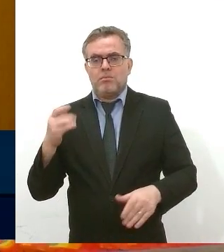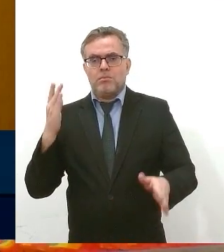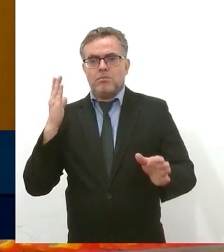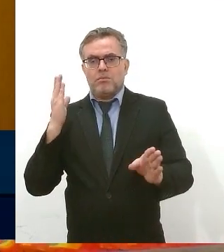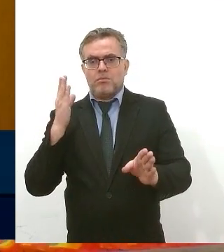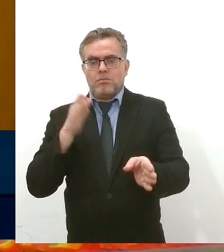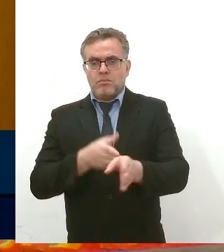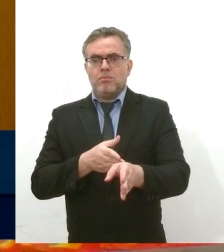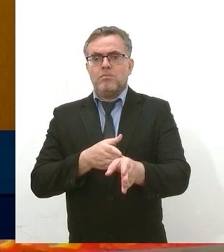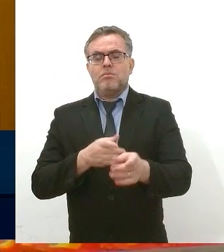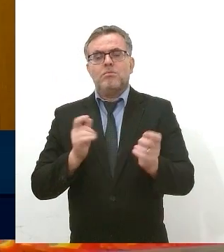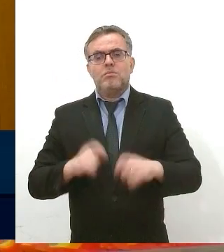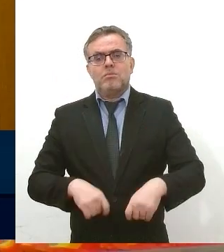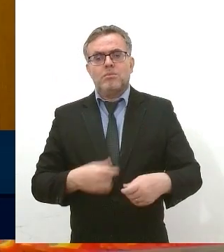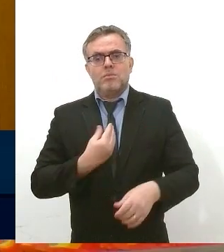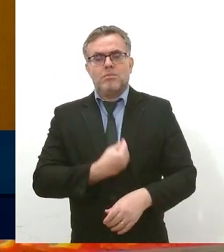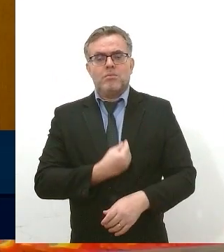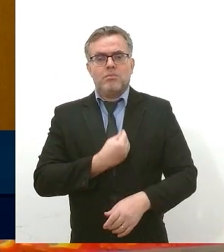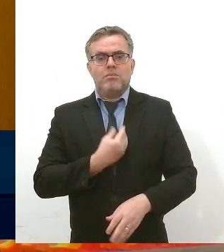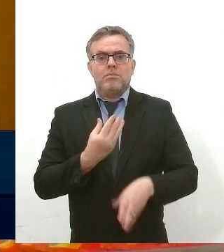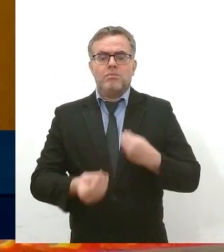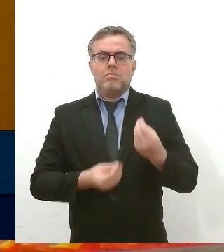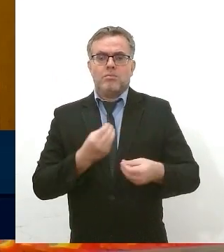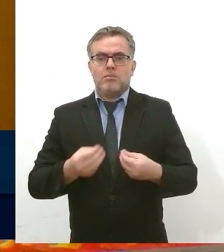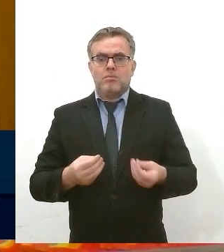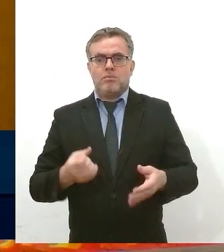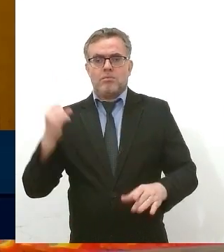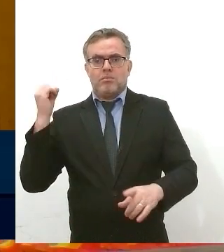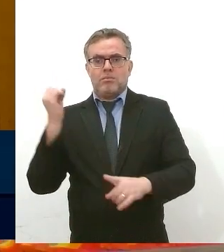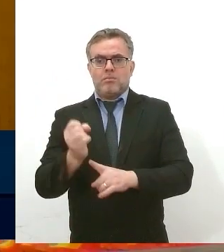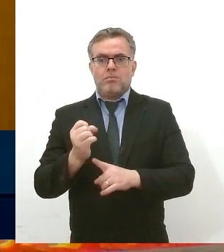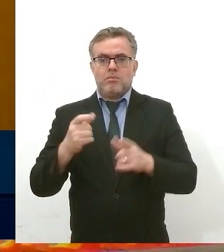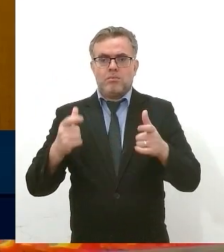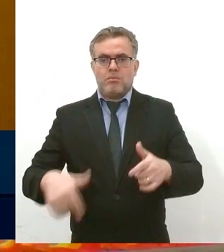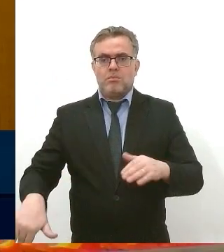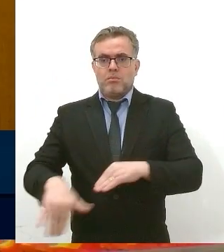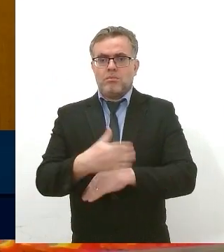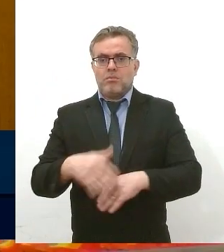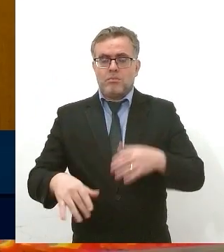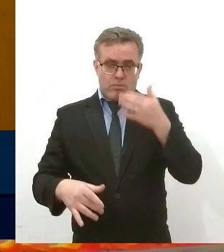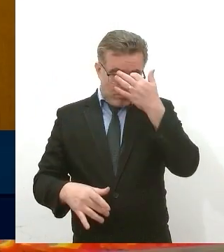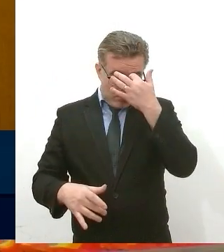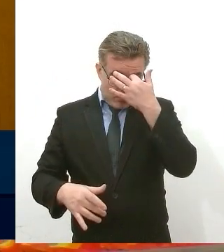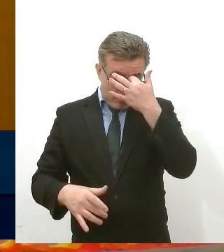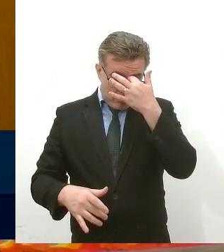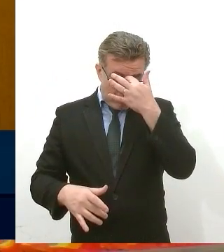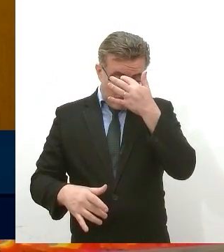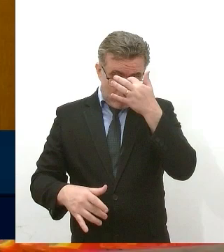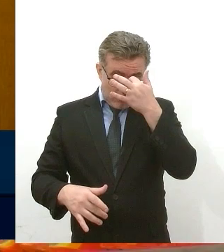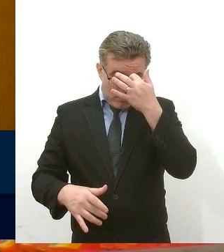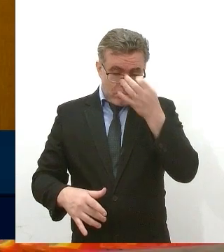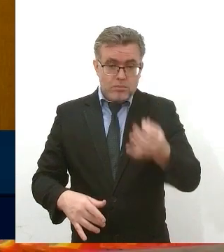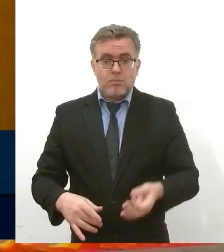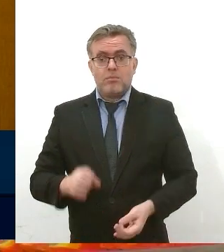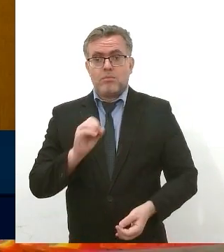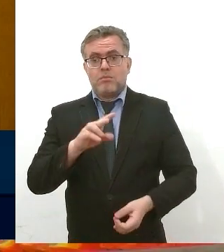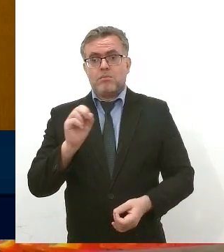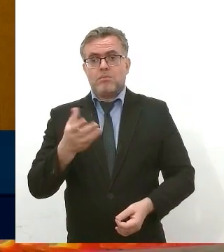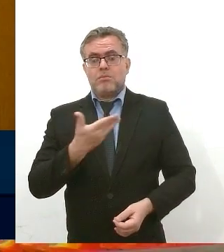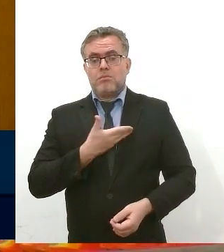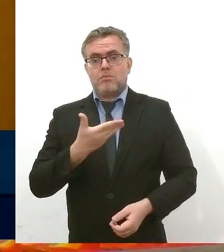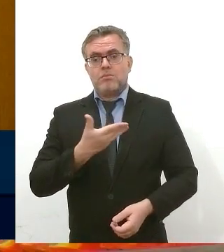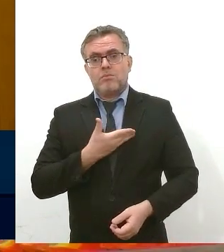são assassinadas nas ruas, como eu já perdi várias amigas. E o Brasil é o país que